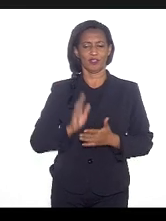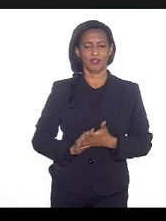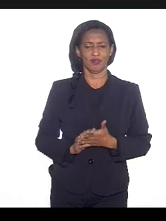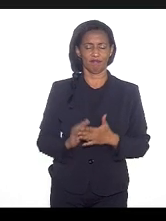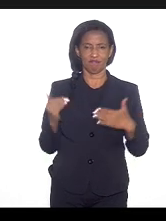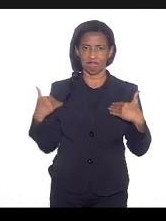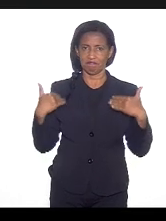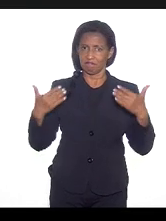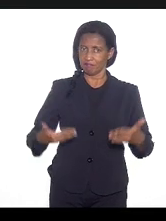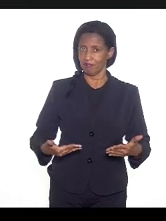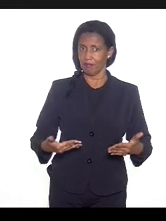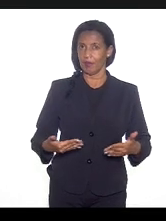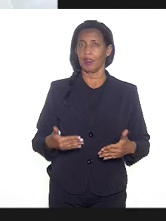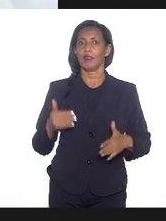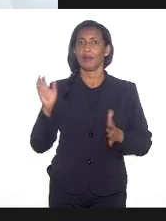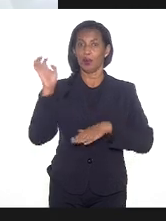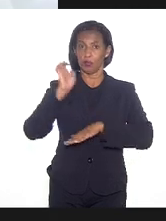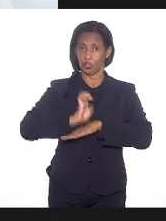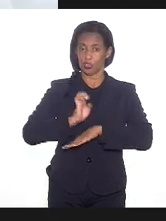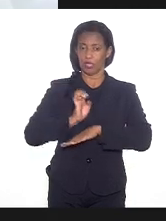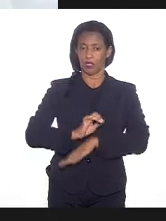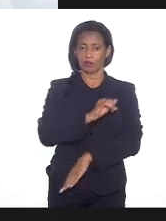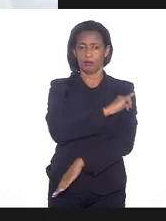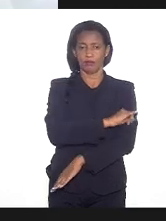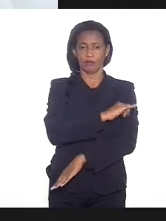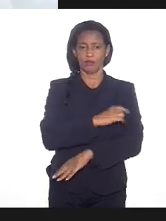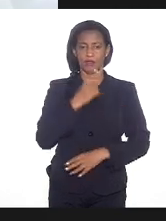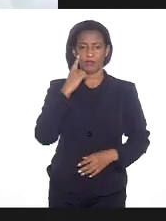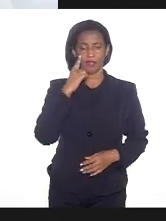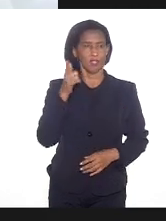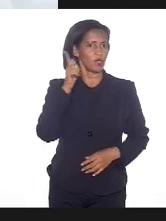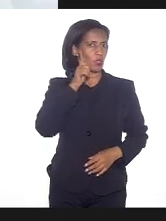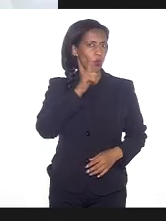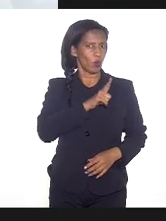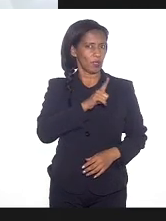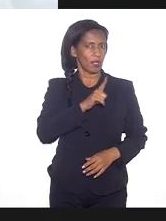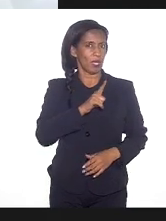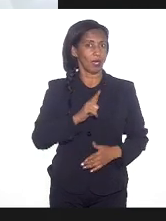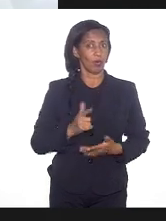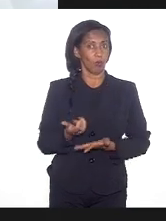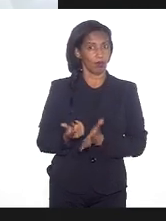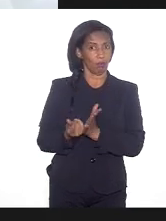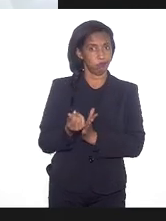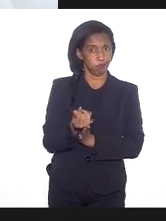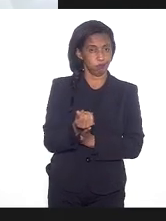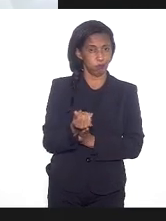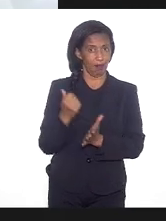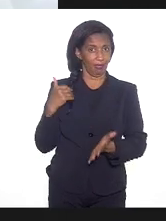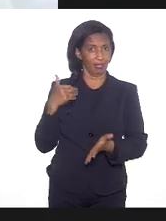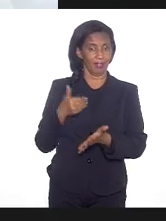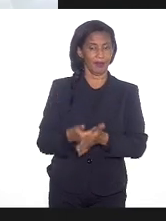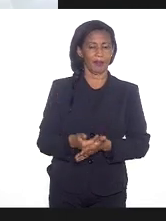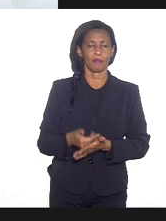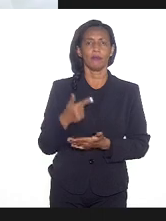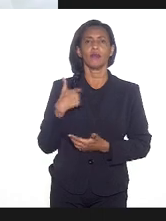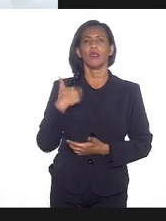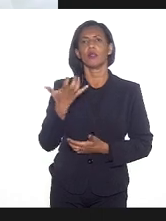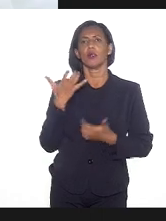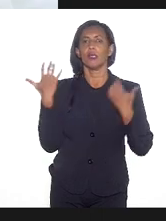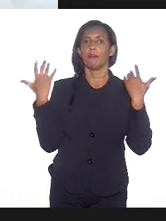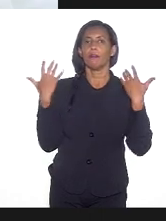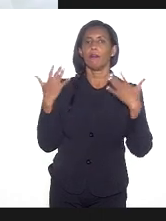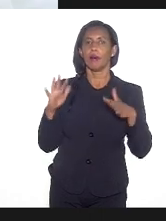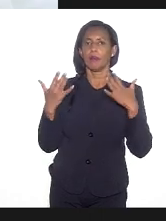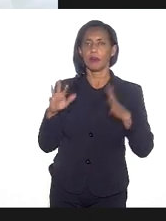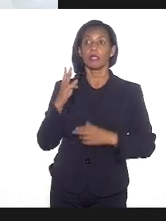tudo aqui pelo Estado do Rio de Janeiro para a gente ver se consegue finalmente colocar as contas do Estado em dia. Queria iniciar parabenizando o trabalho do